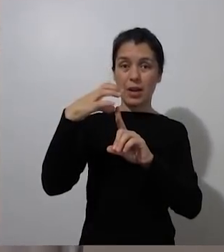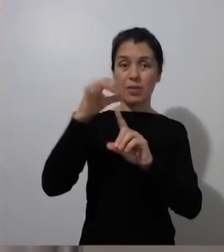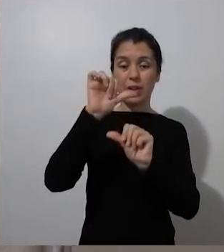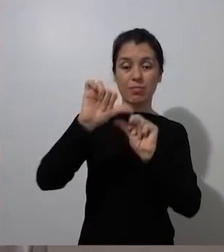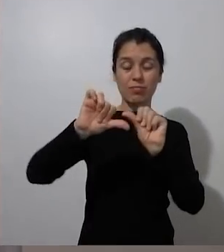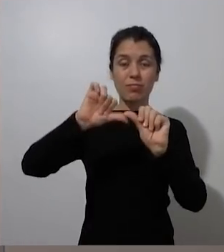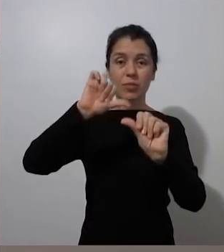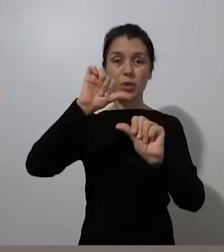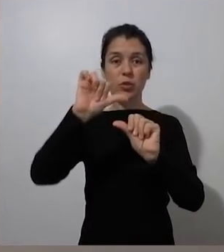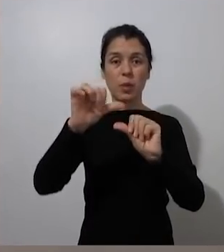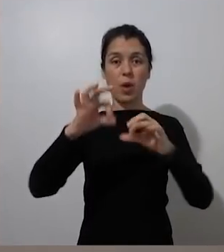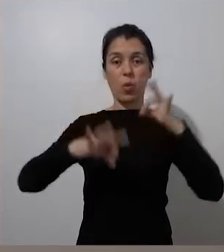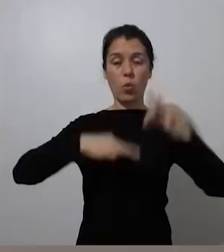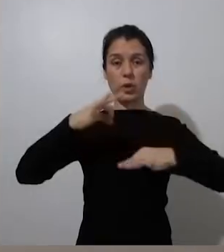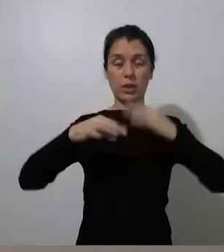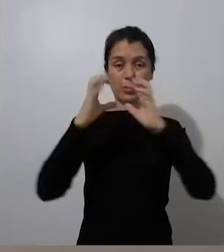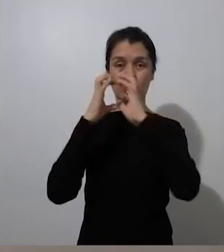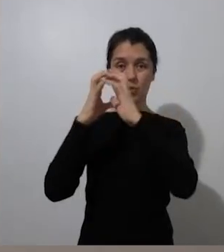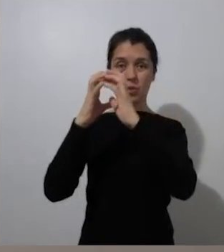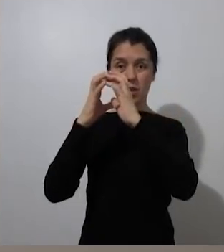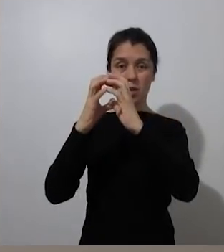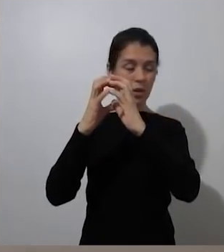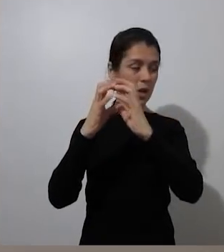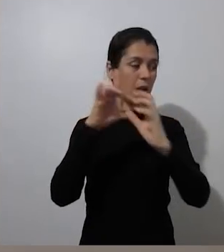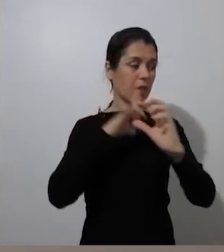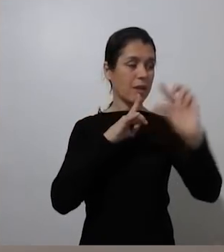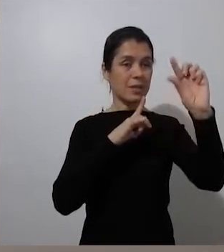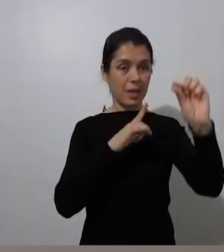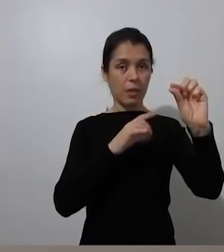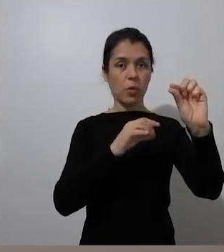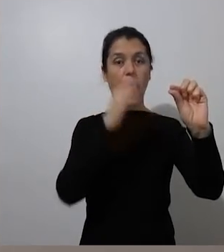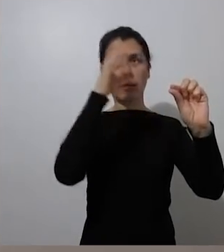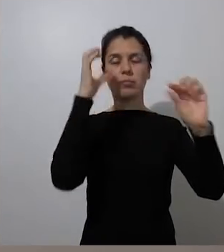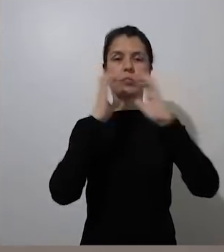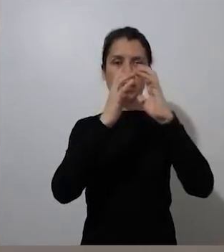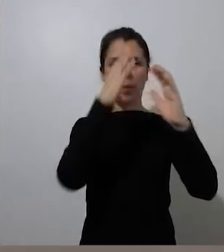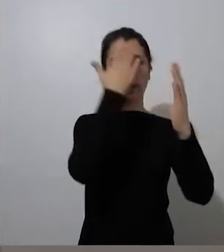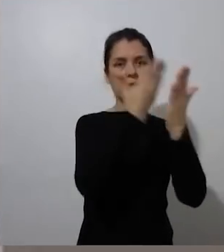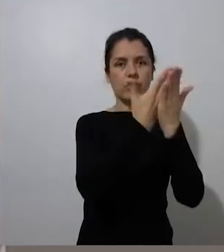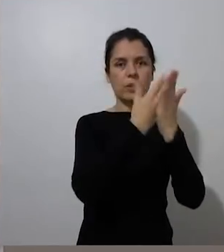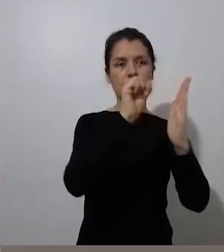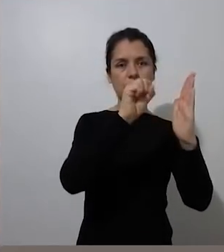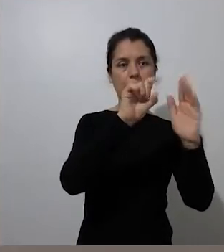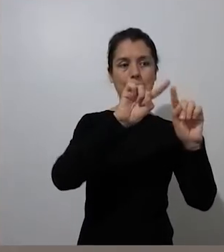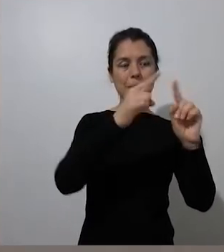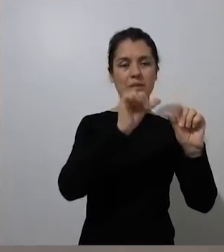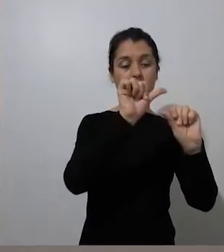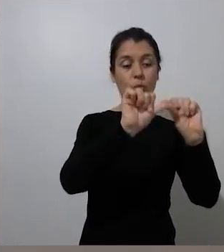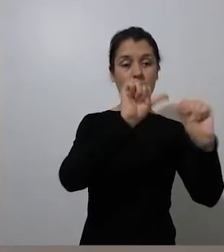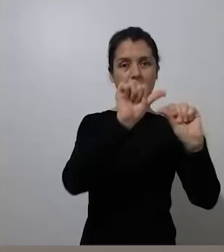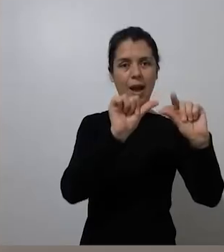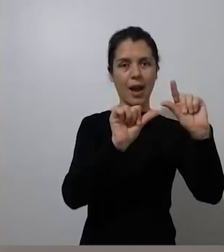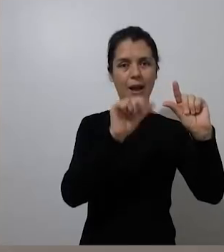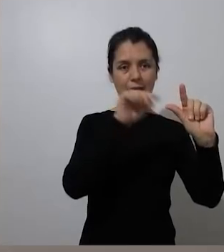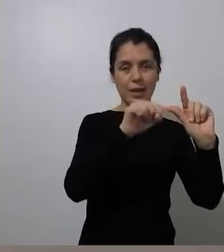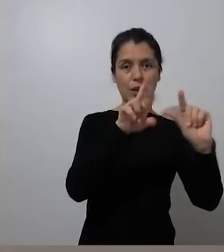de neurotransmissores, esse remédio, ele gruda certinho aqui, e aí o cérebro acredita que é um neurotransmissor. Mas além de